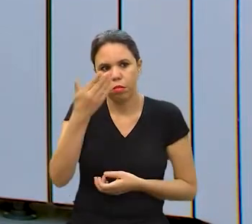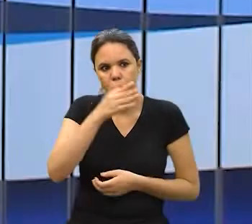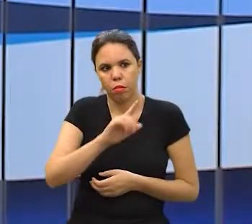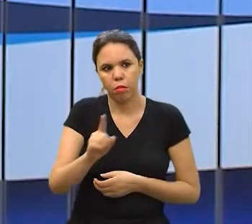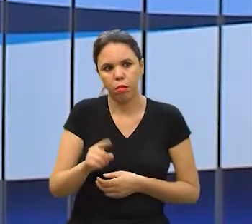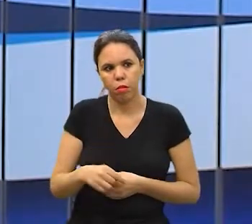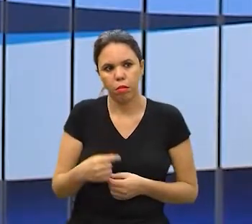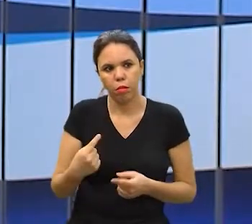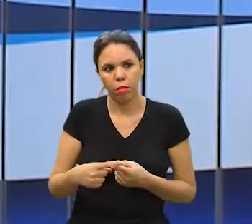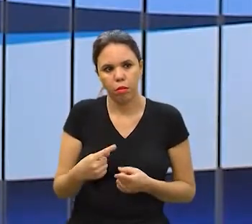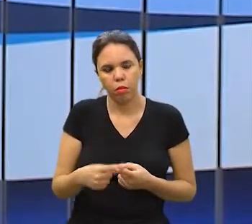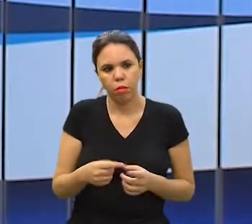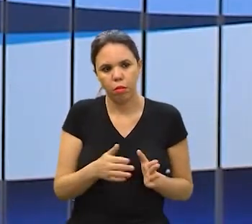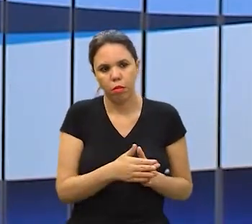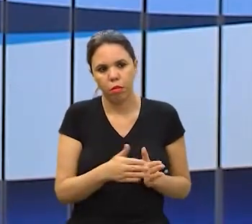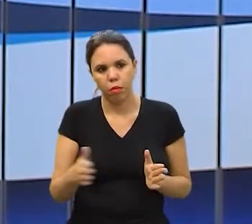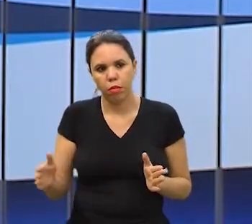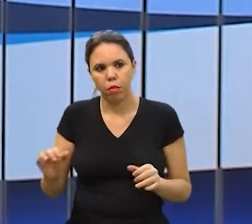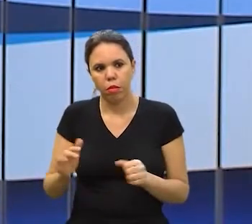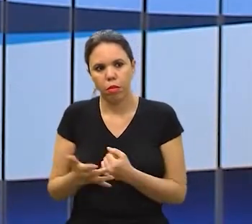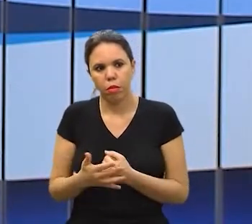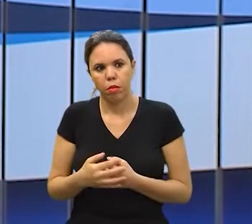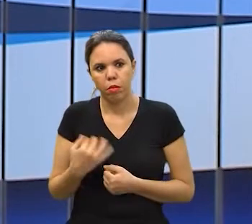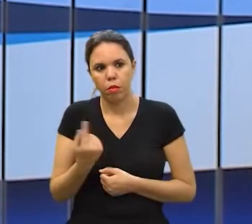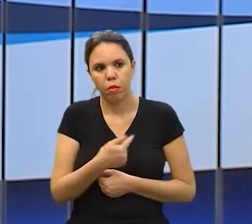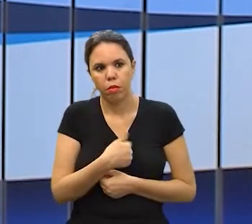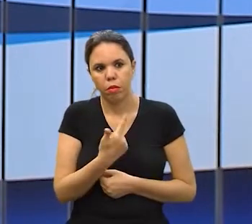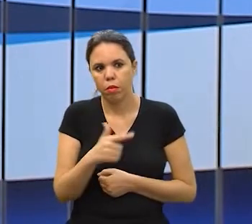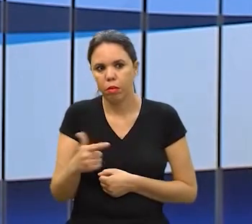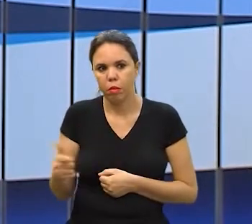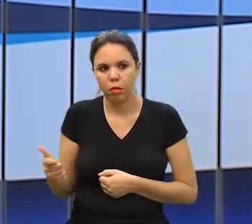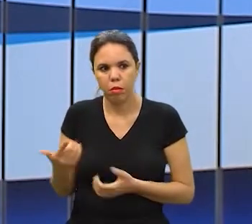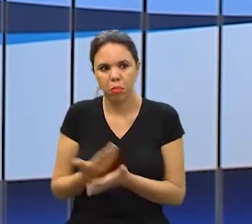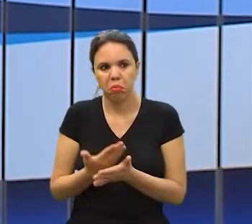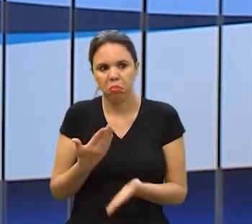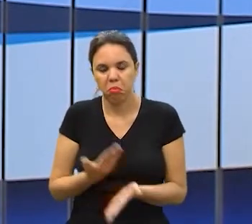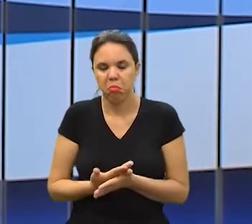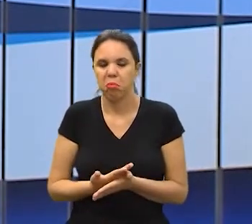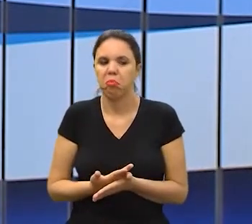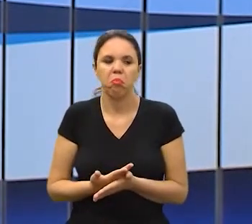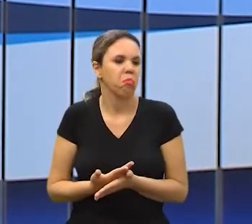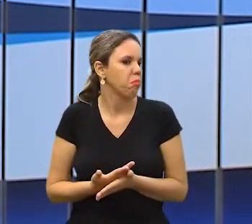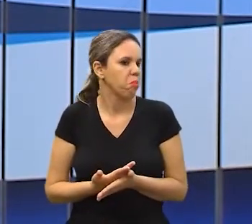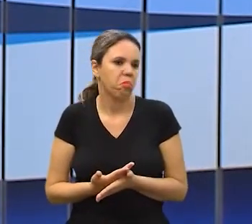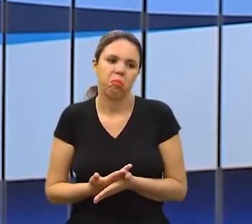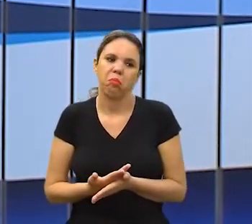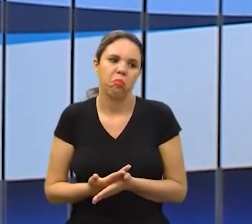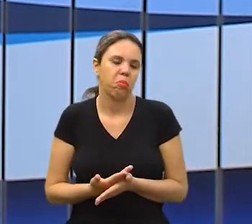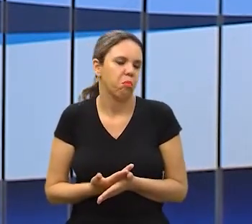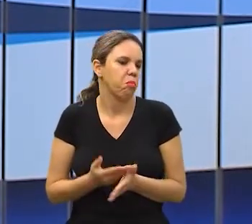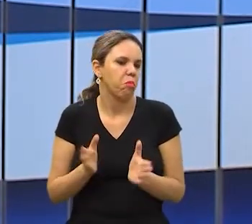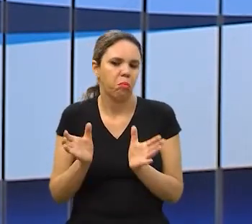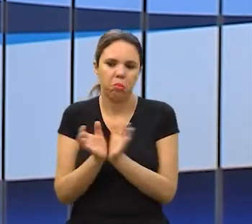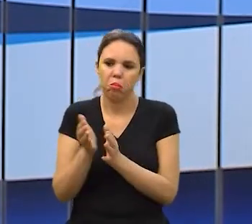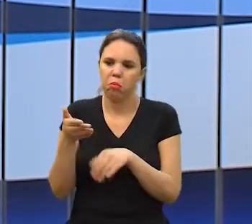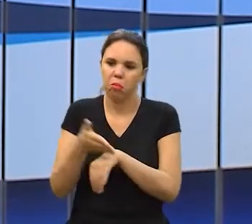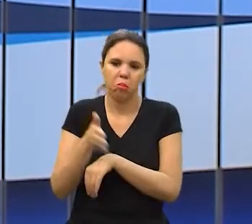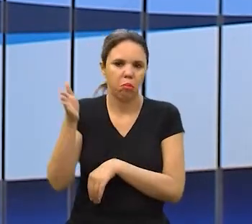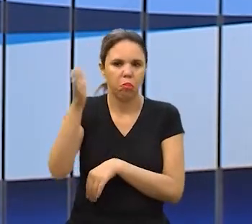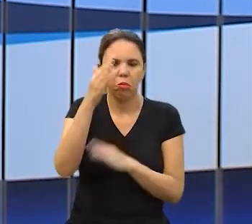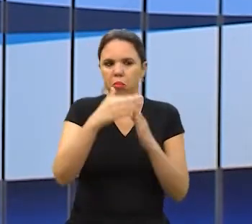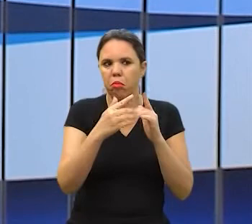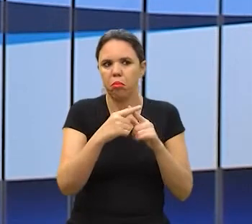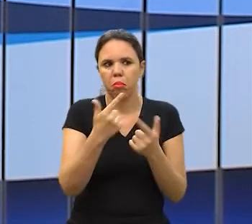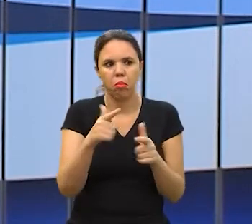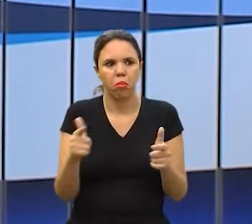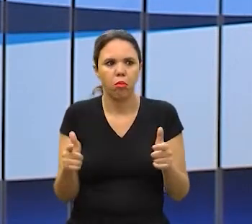vê. Até porque a gente vem de um período de pandemia em que nós não tivemos aulas, não tivemos atividades comunitárias, atividades